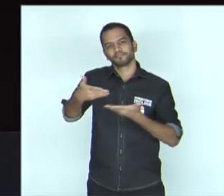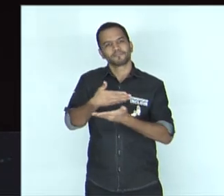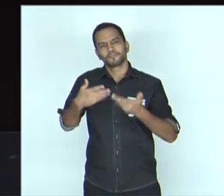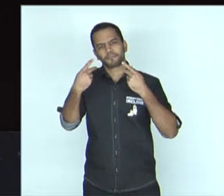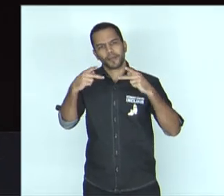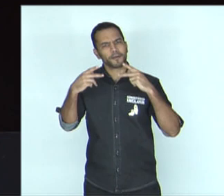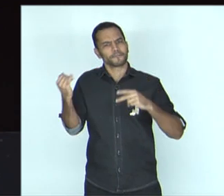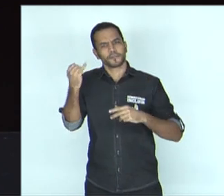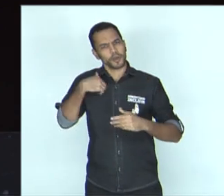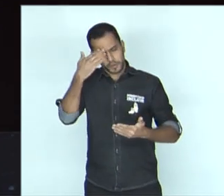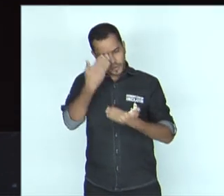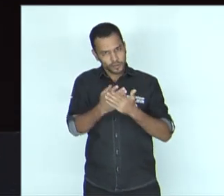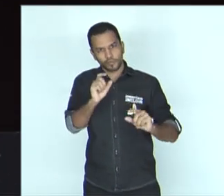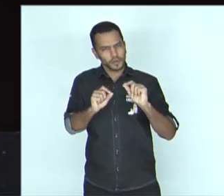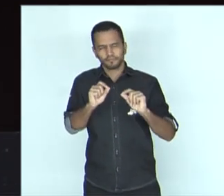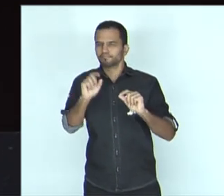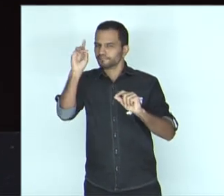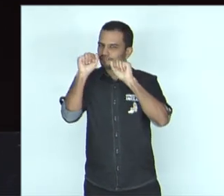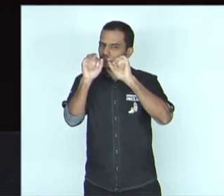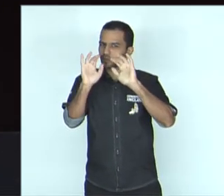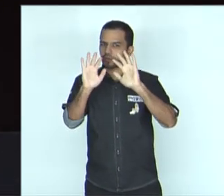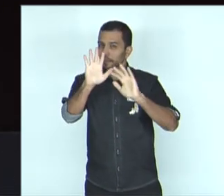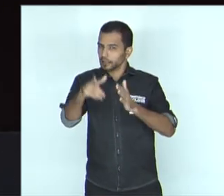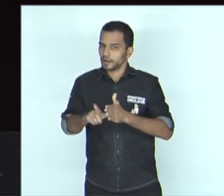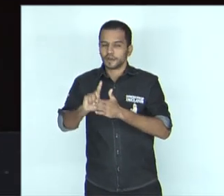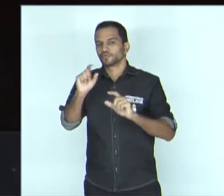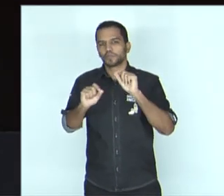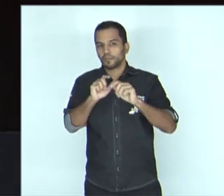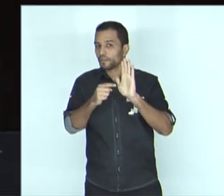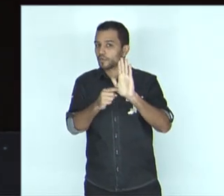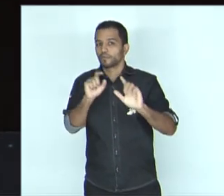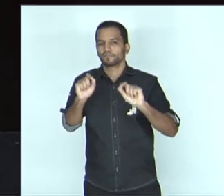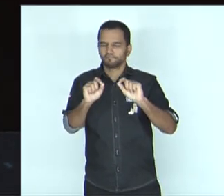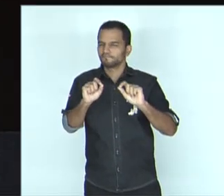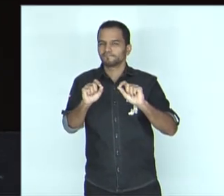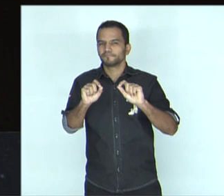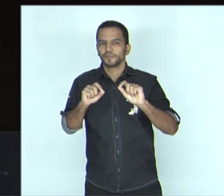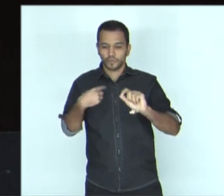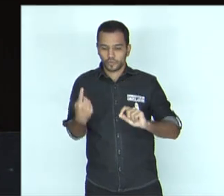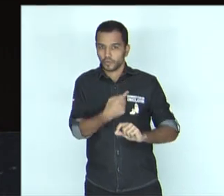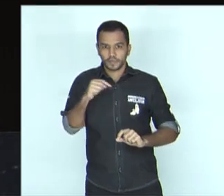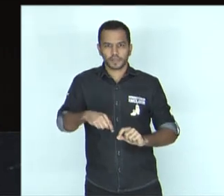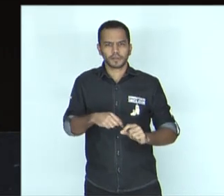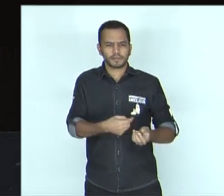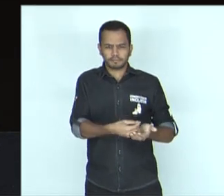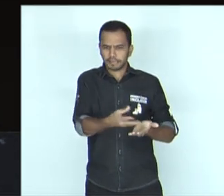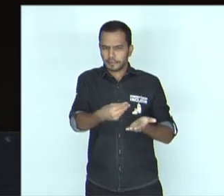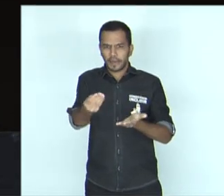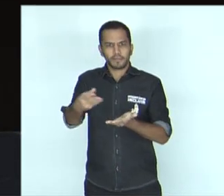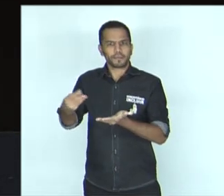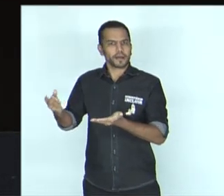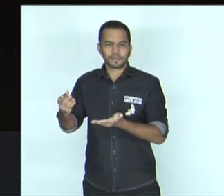creio que vai abençoar muito a sua vida. Mas antes, deixa eu dar um dado aqui. Nós já distribuímos, nesse período de pandemia